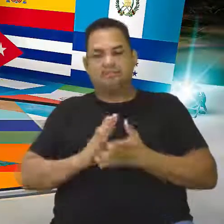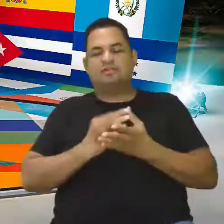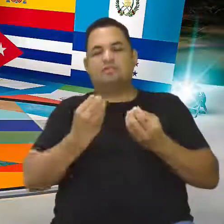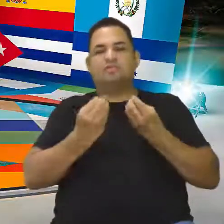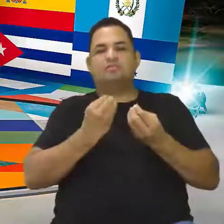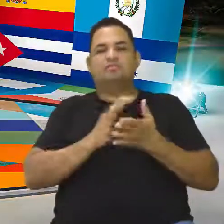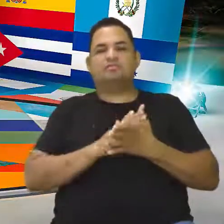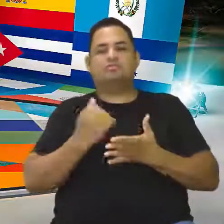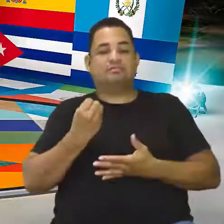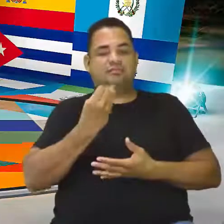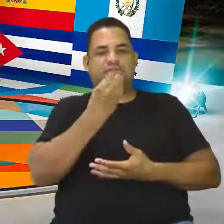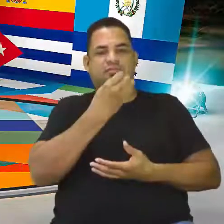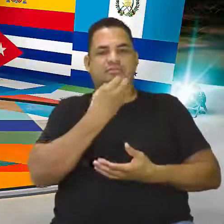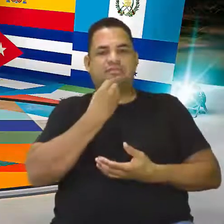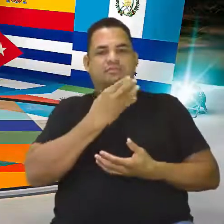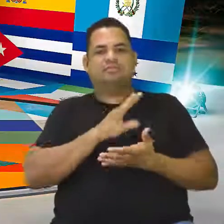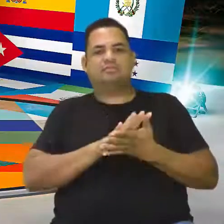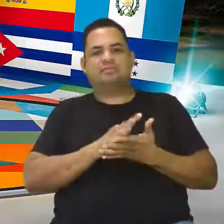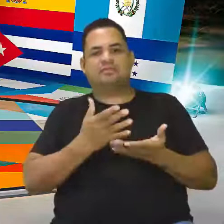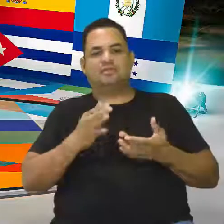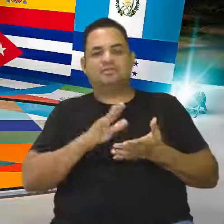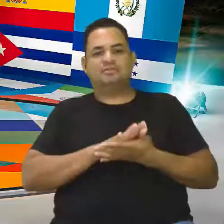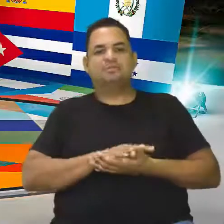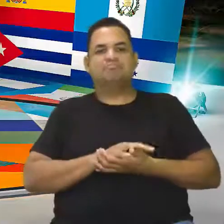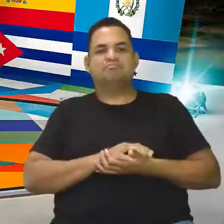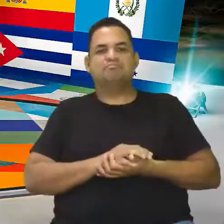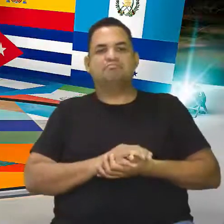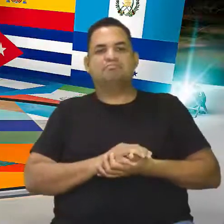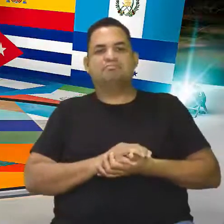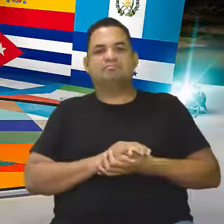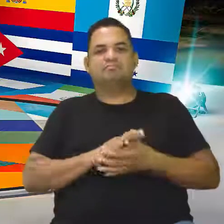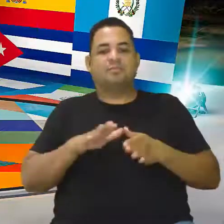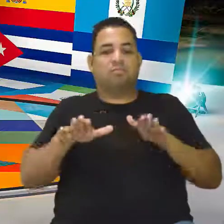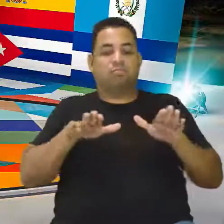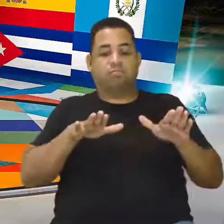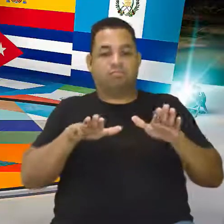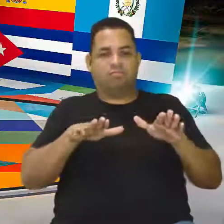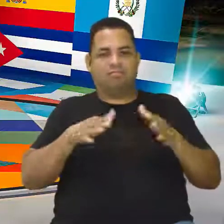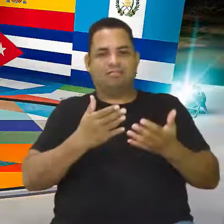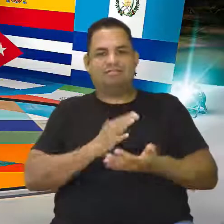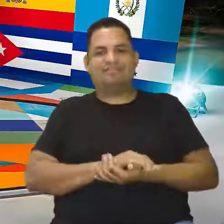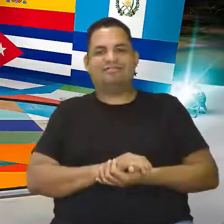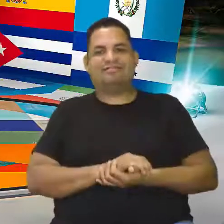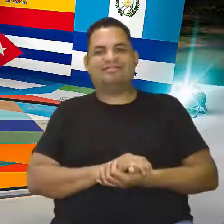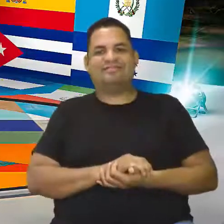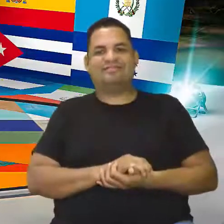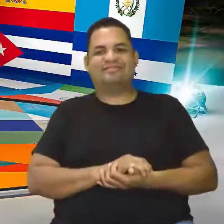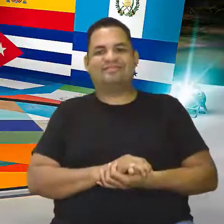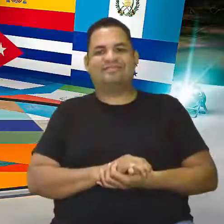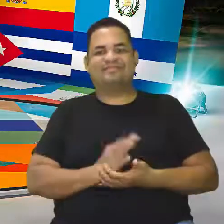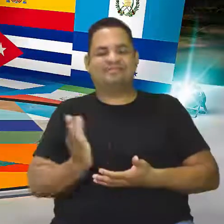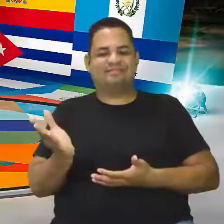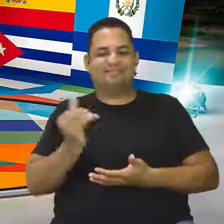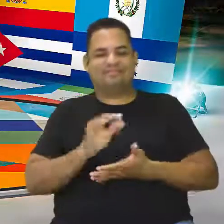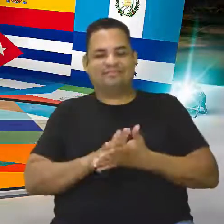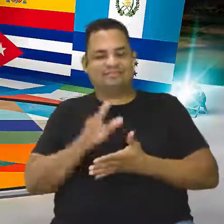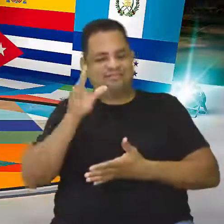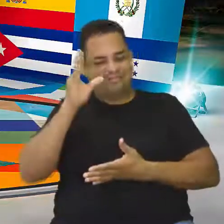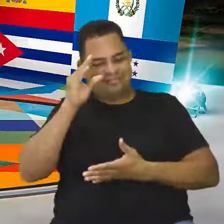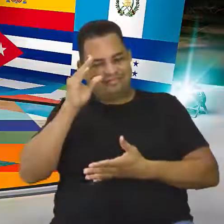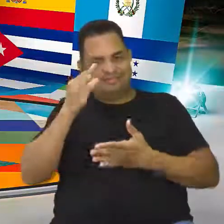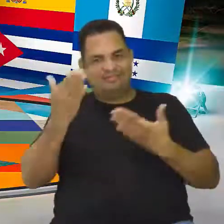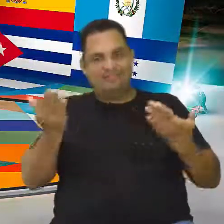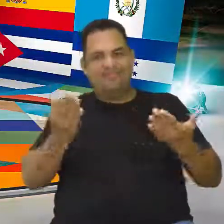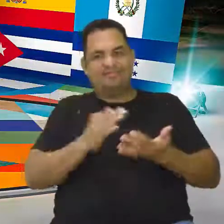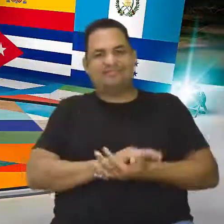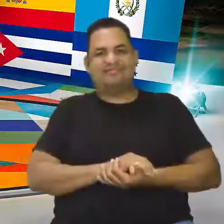viagem? Foi boa? Muita turbulência? Será? Será? Então vamos para as curiosidades. Vamos para as